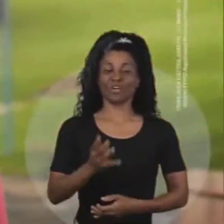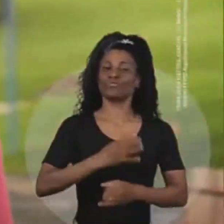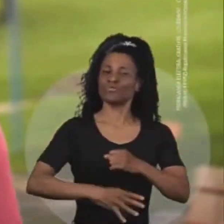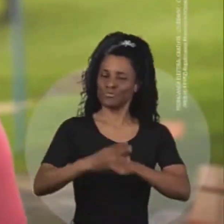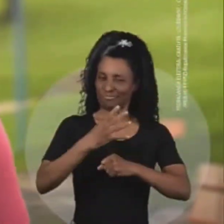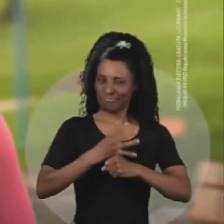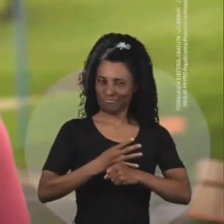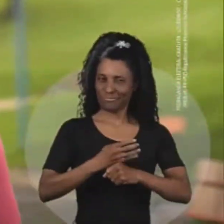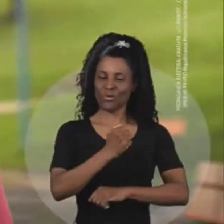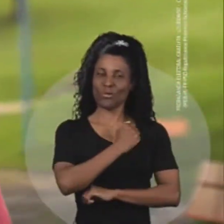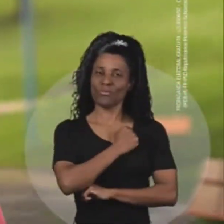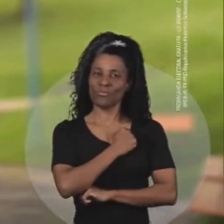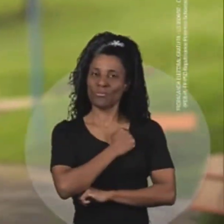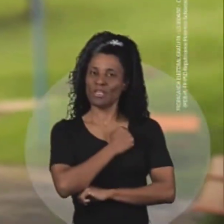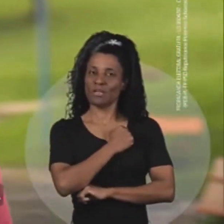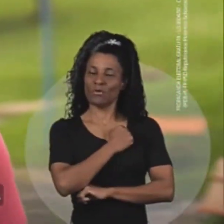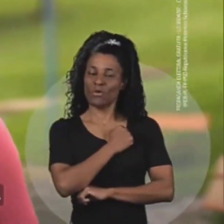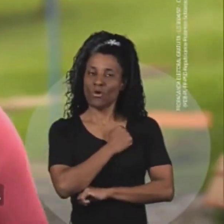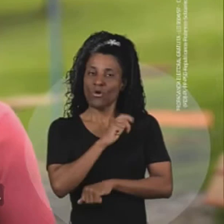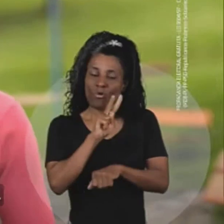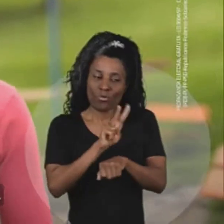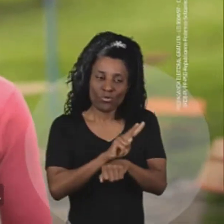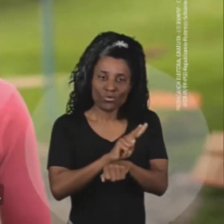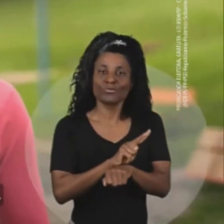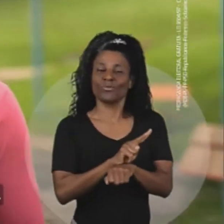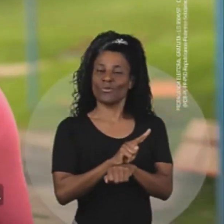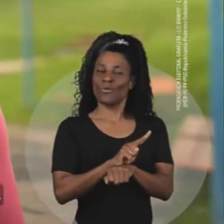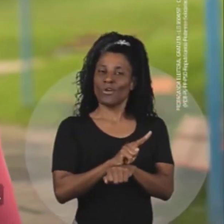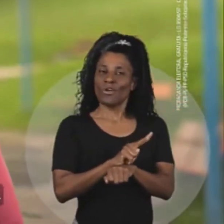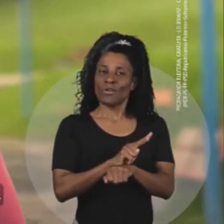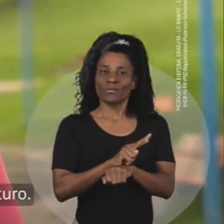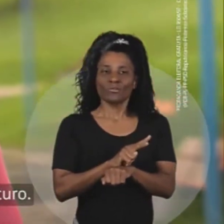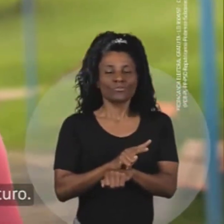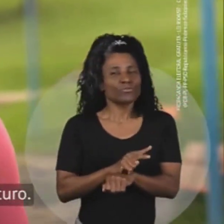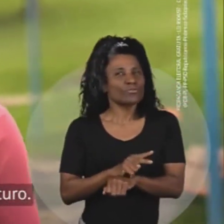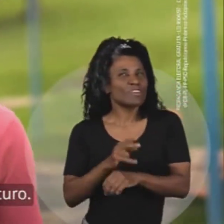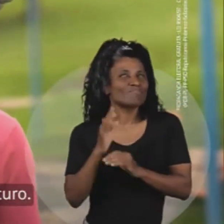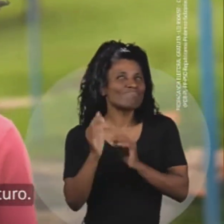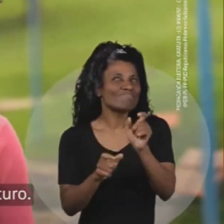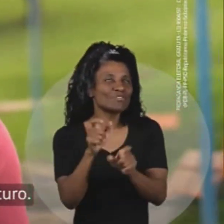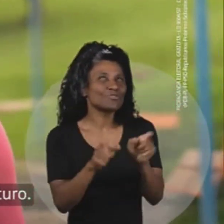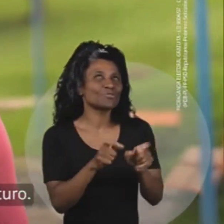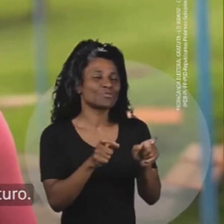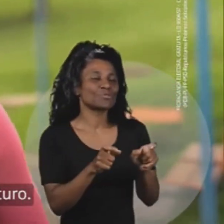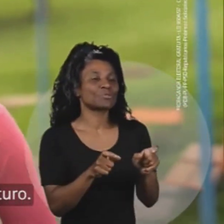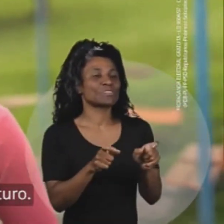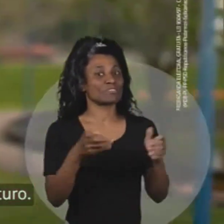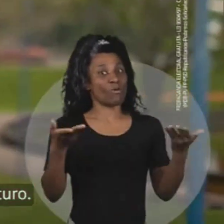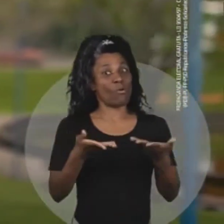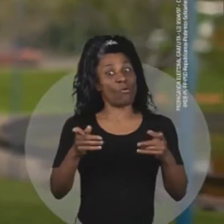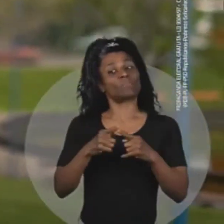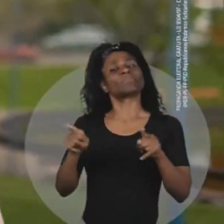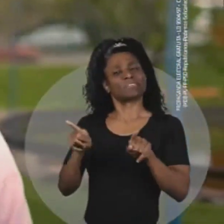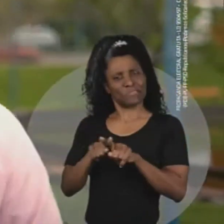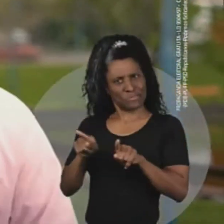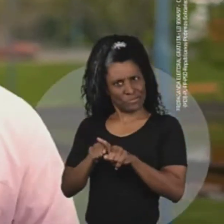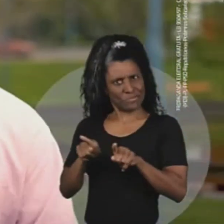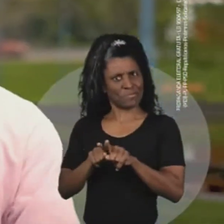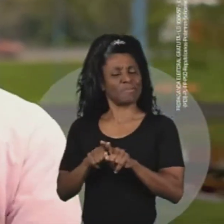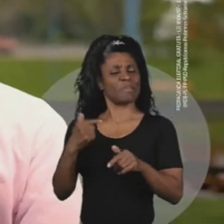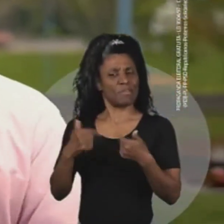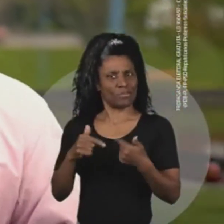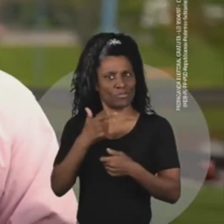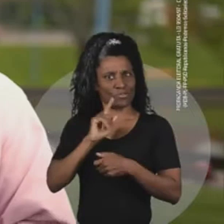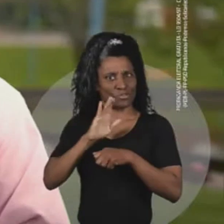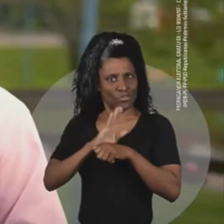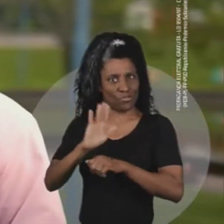Nesses 4 anos, o Melo não cuidou apenas do presente das pessoas. Ele também trabalhou muito pelo futuro. Desde o nascimento